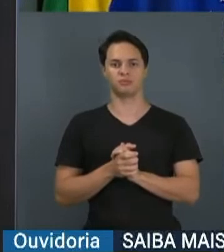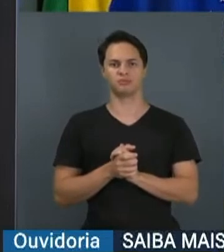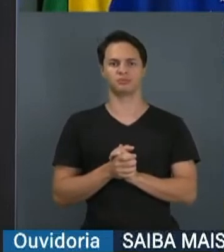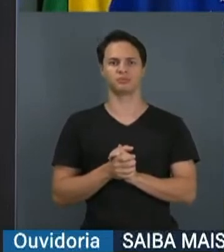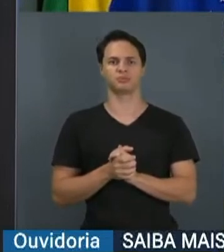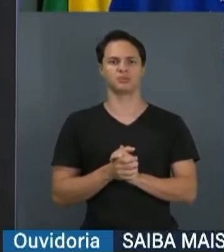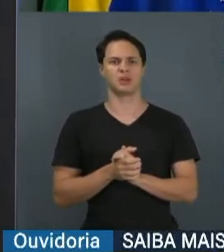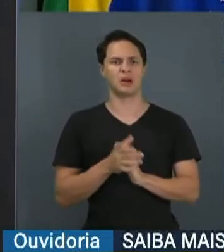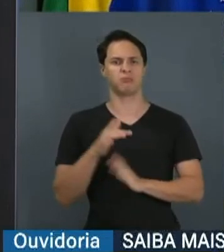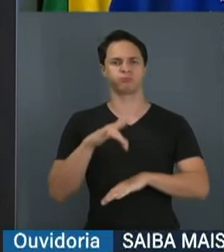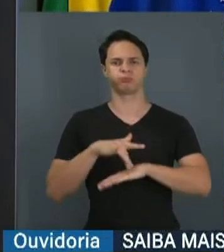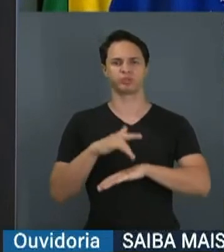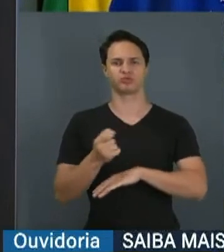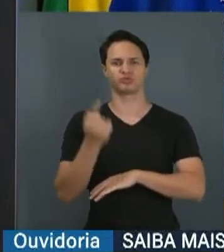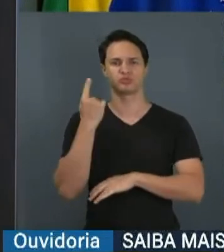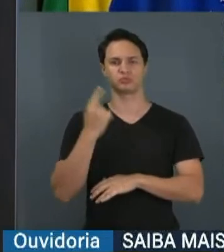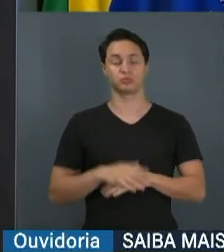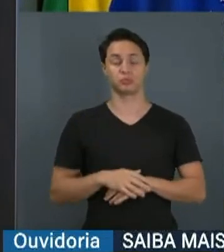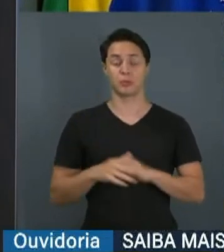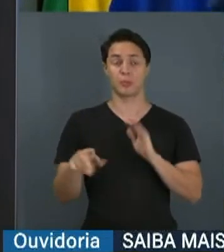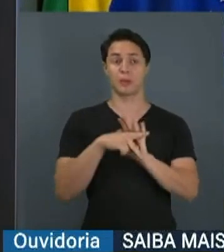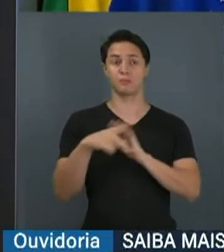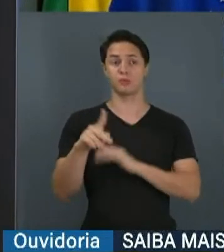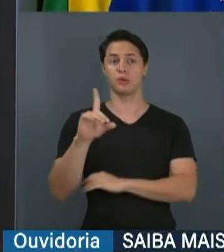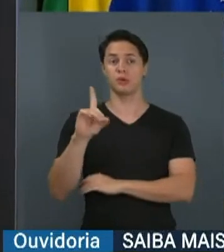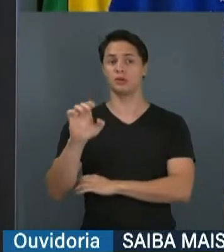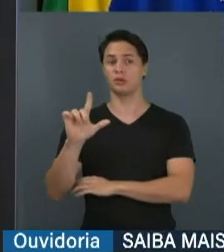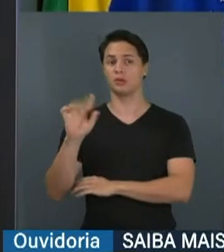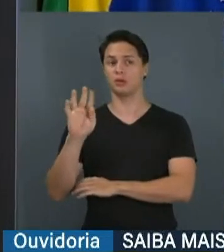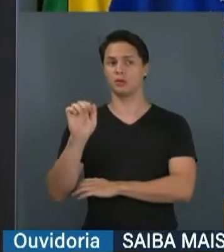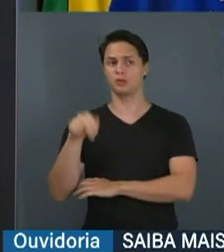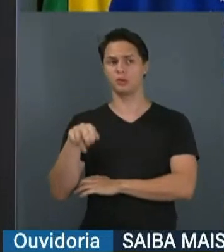ridícula, absurda, do Deltan Dallagnol.